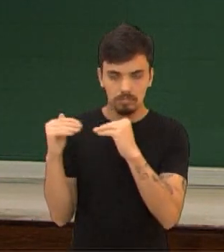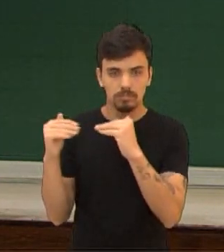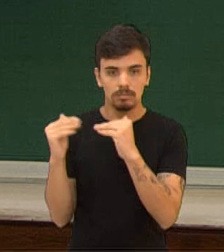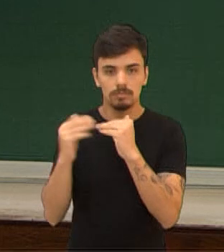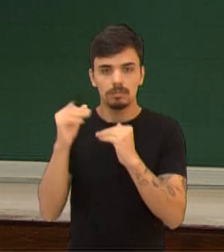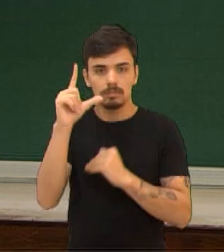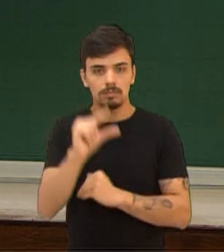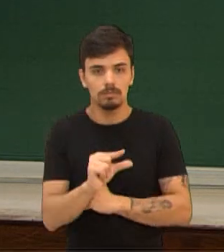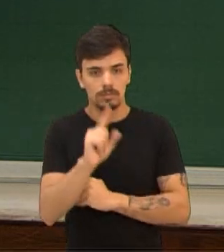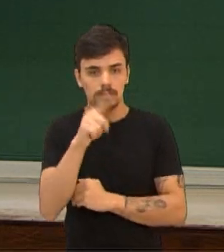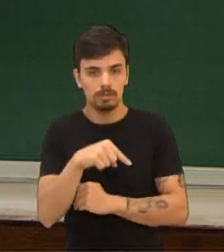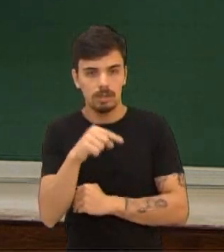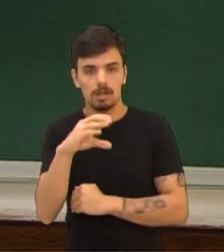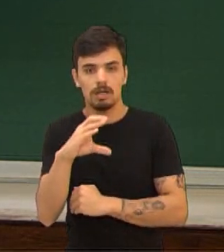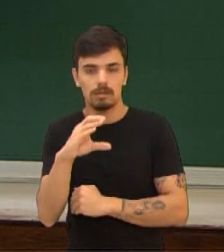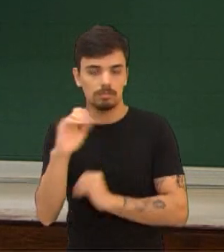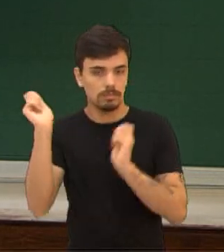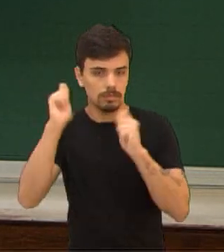menor fica a capacitância.